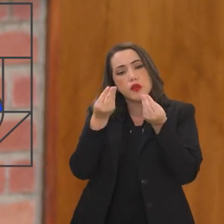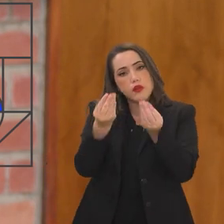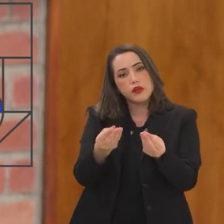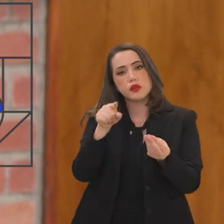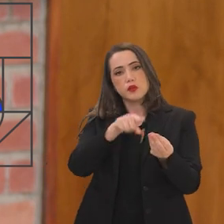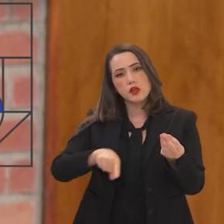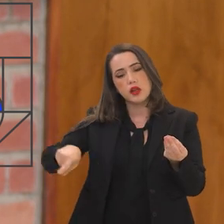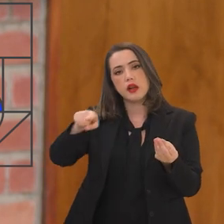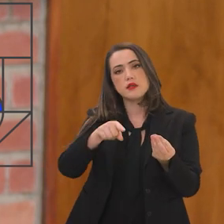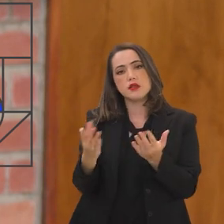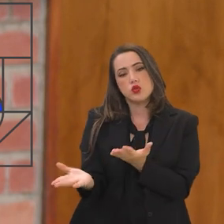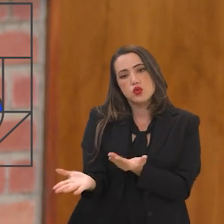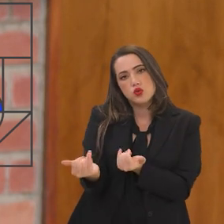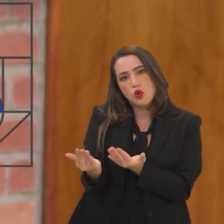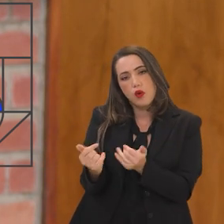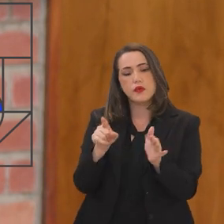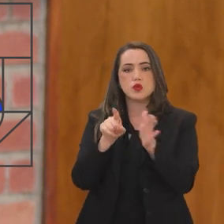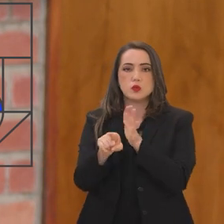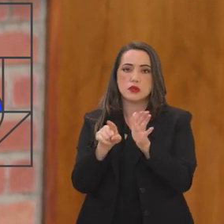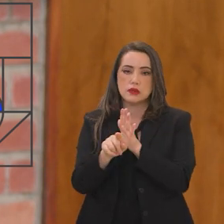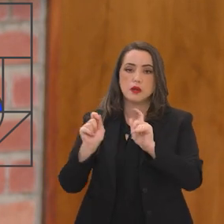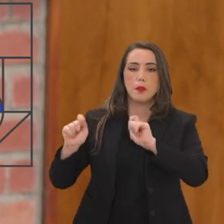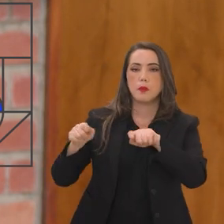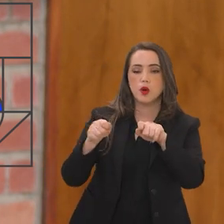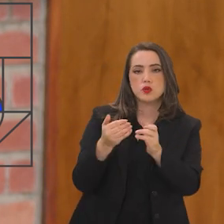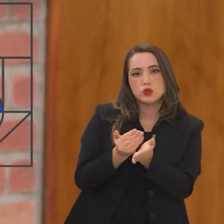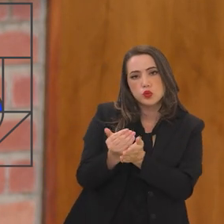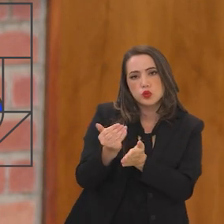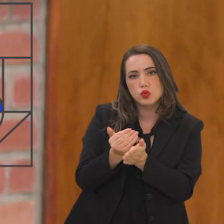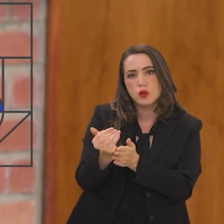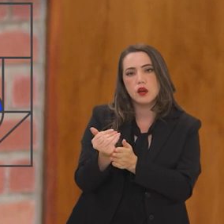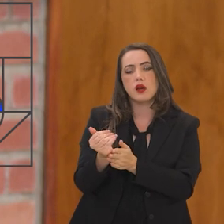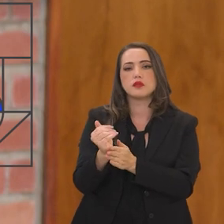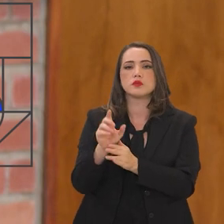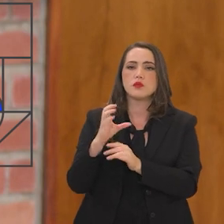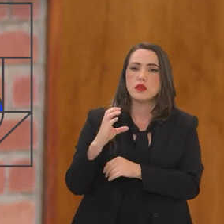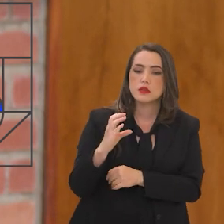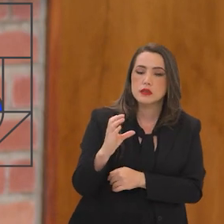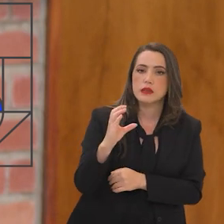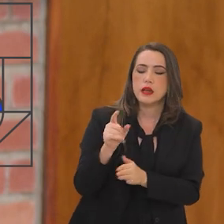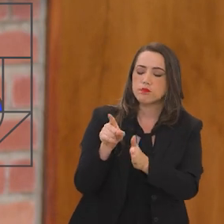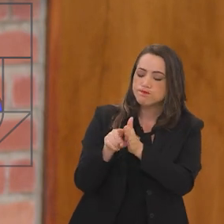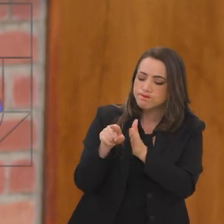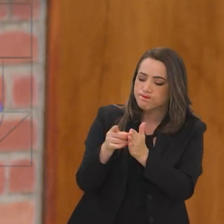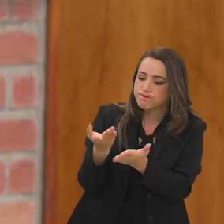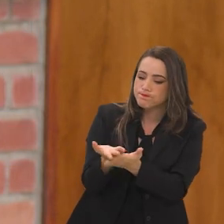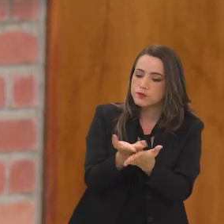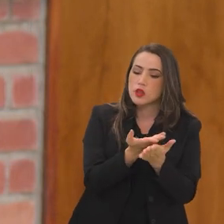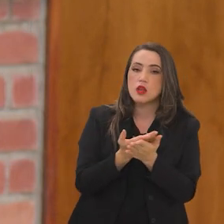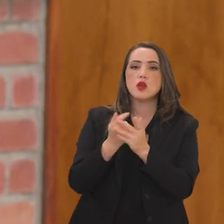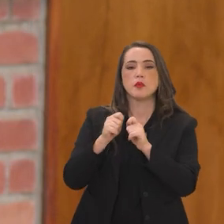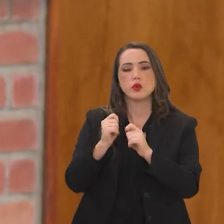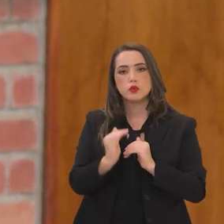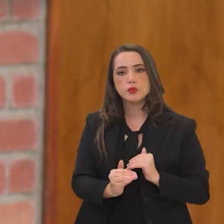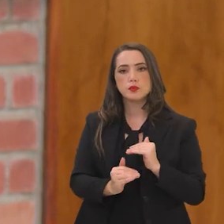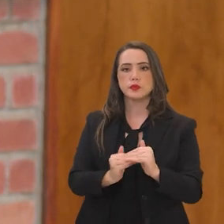garantir que essas jovens pesquisadoras permaneçam na carreira científica na carreira acadêmica e possam guardar as posições mais